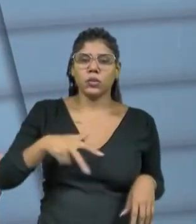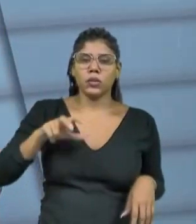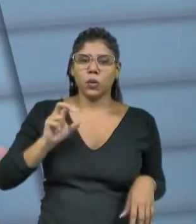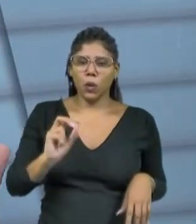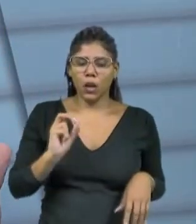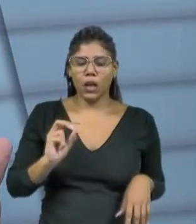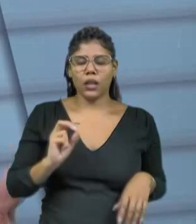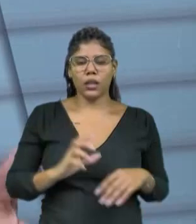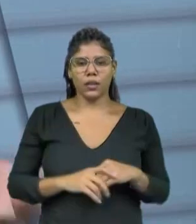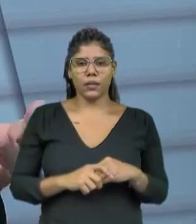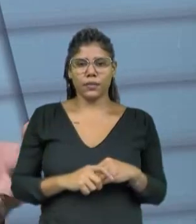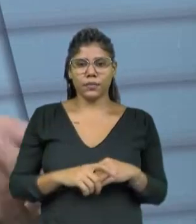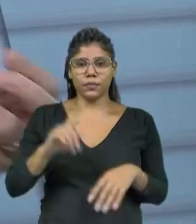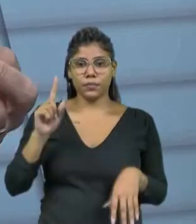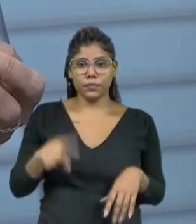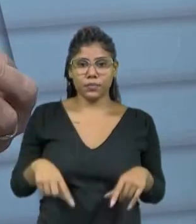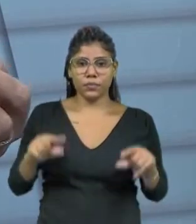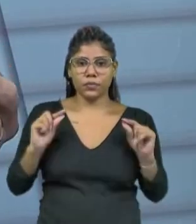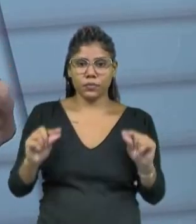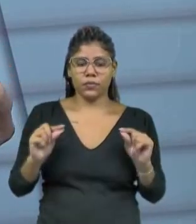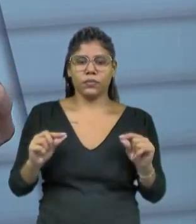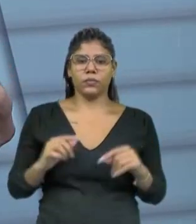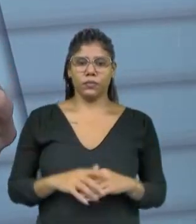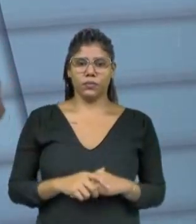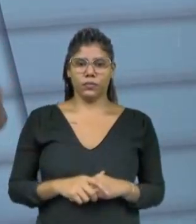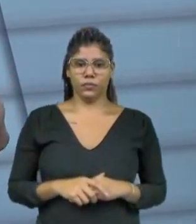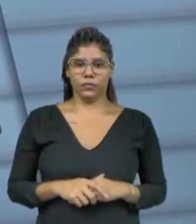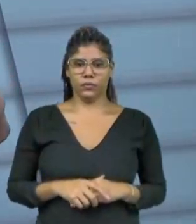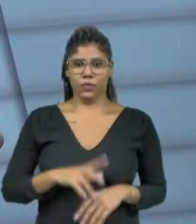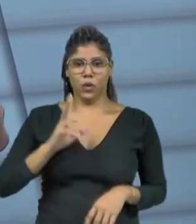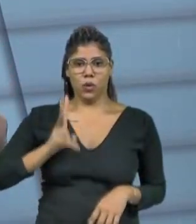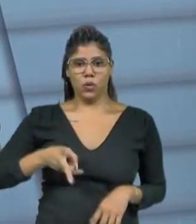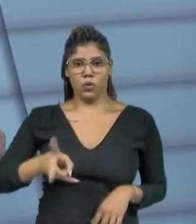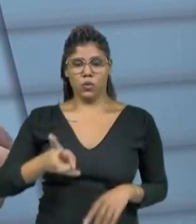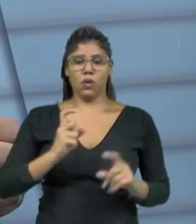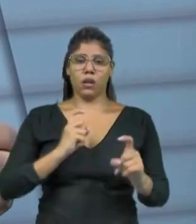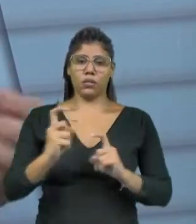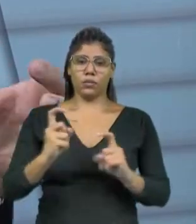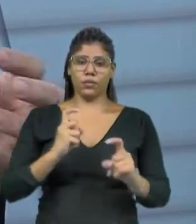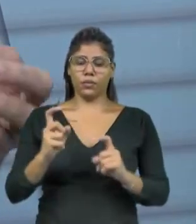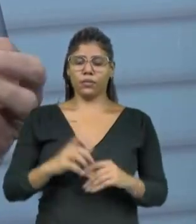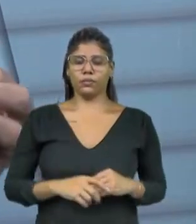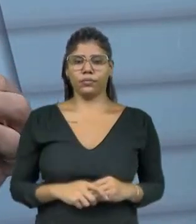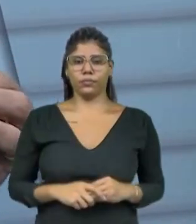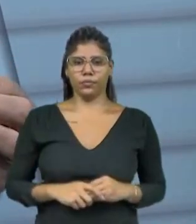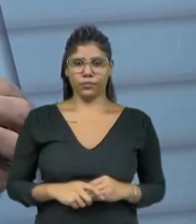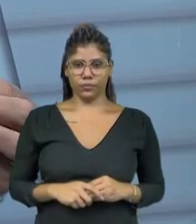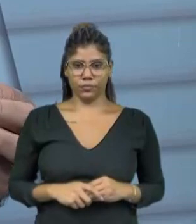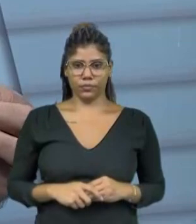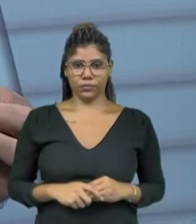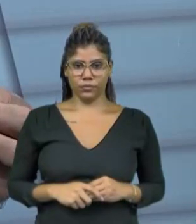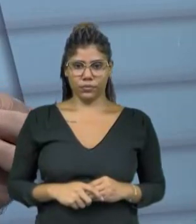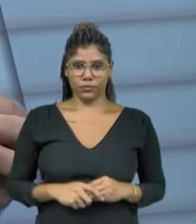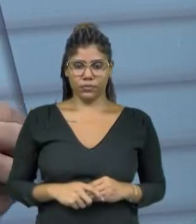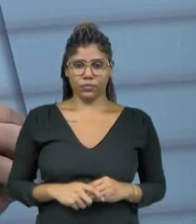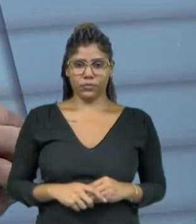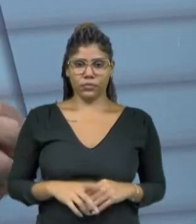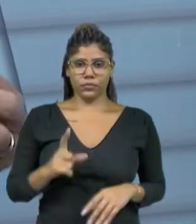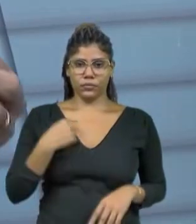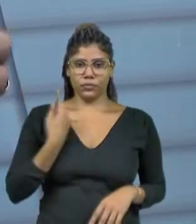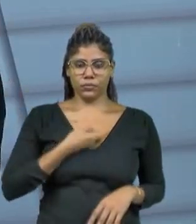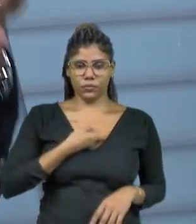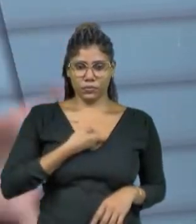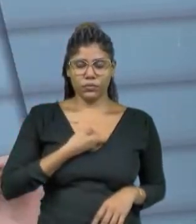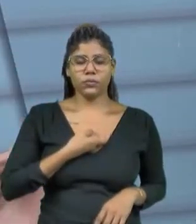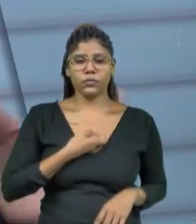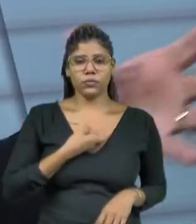institucionalização, é para que assim, ele continue essa discussão. Nós não temos...